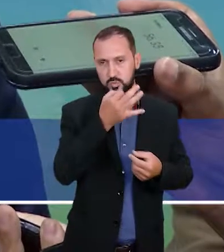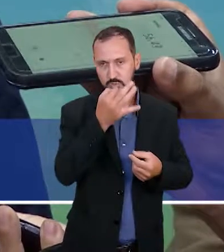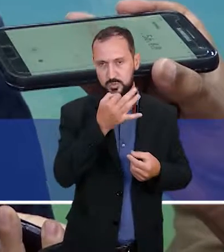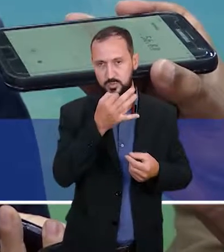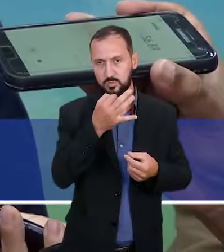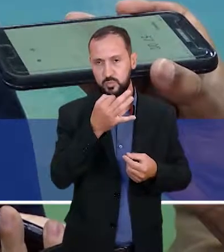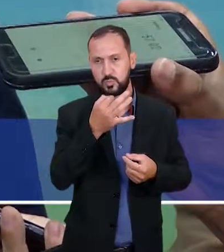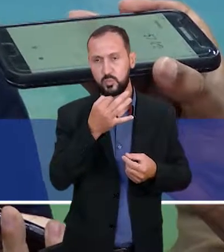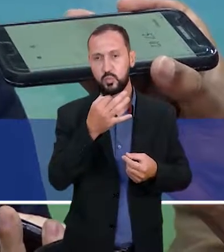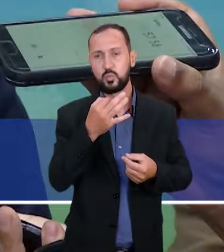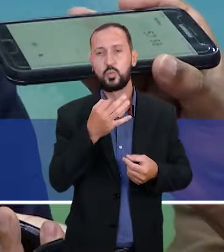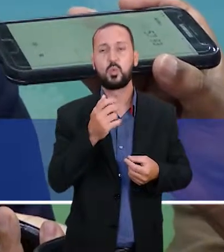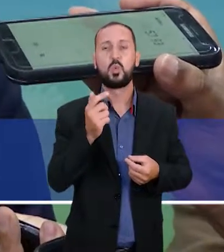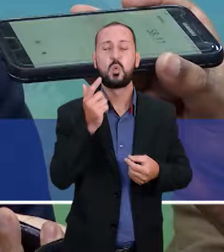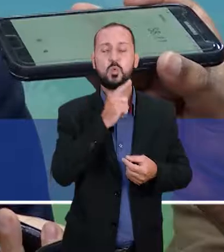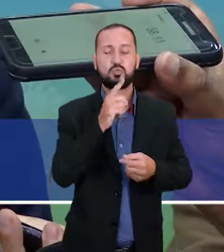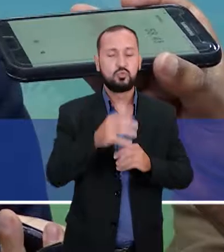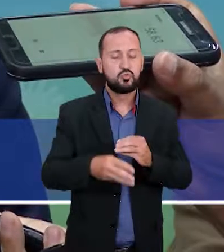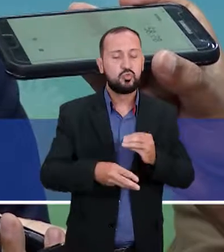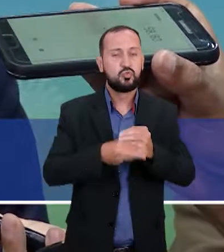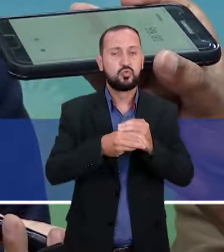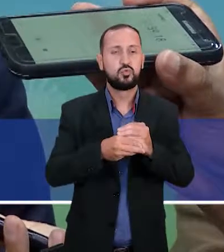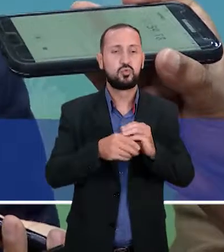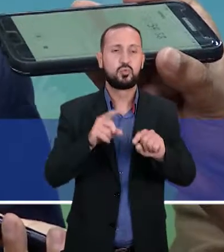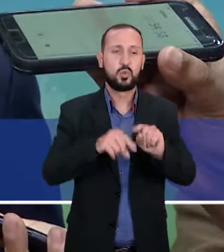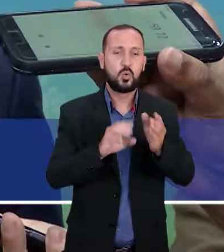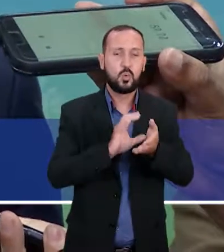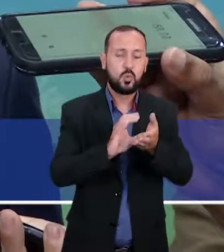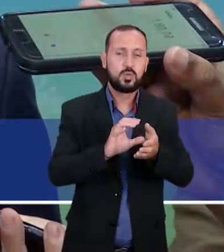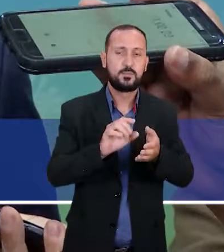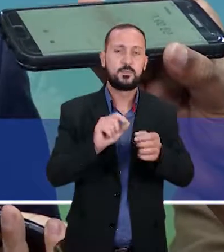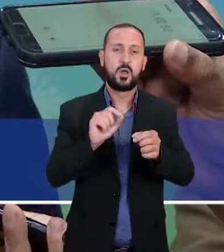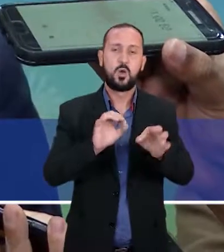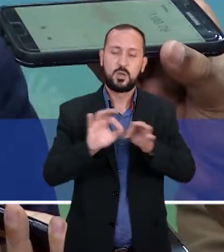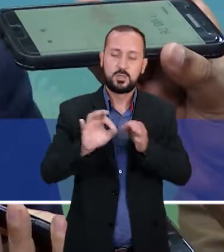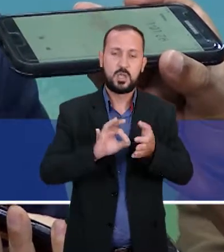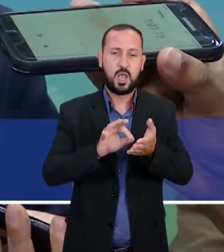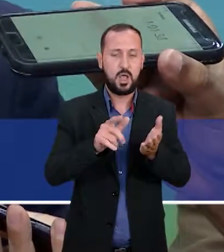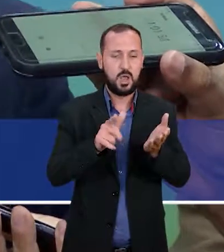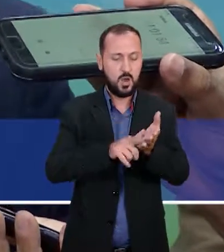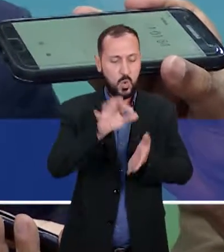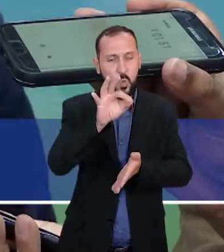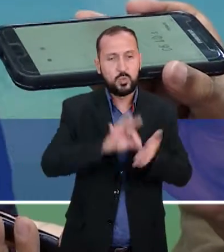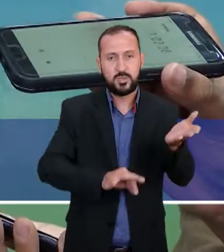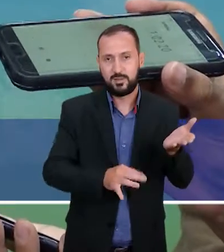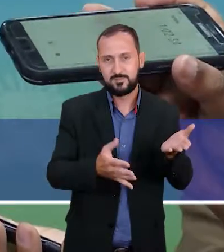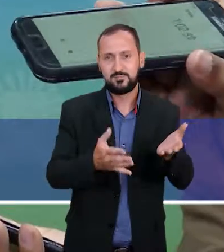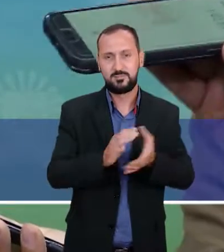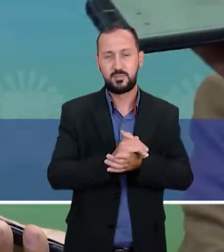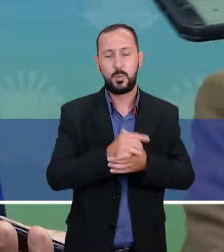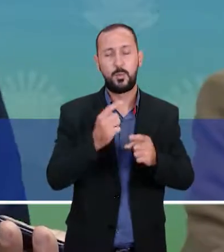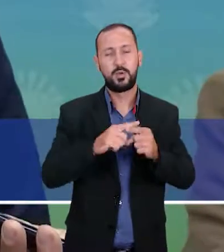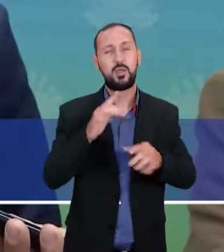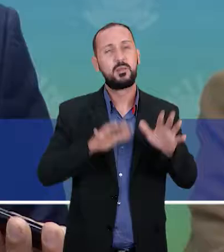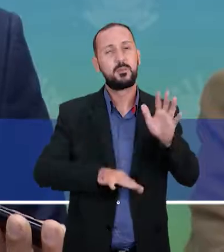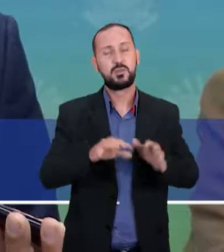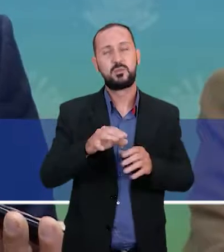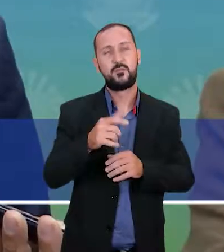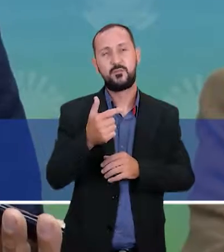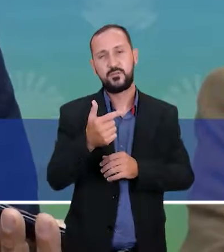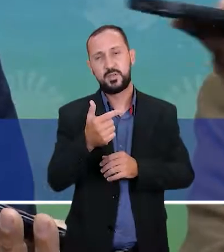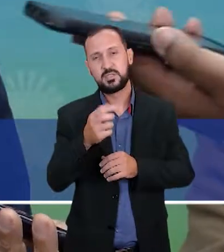sugestão, que se possa colocar recursos para fazer contratos, né? Porque nós temos em torno